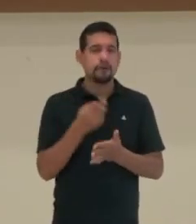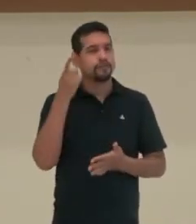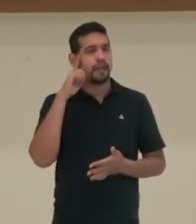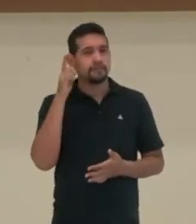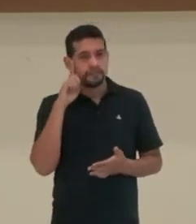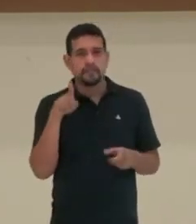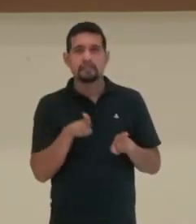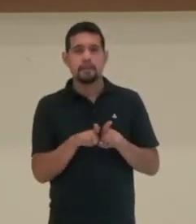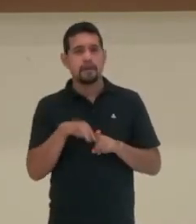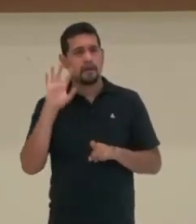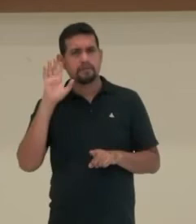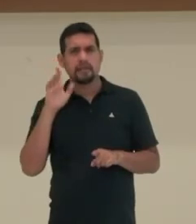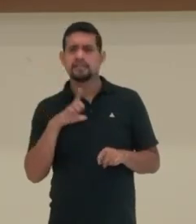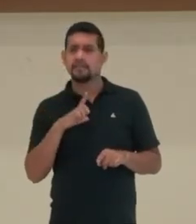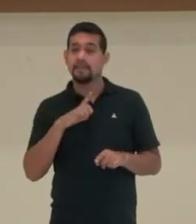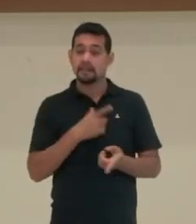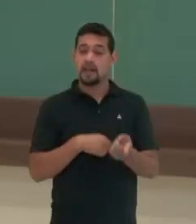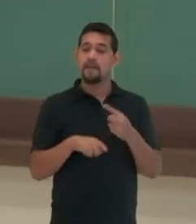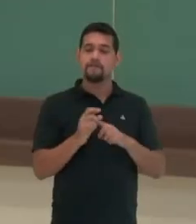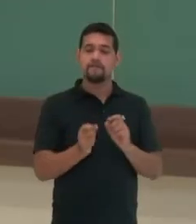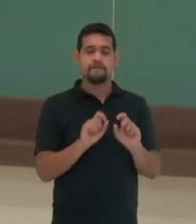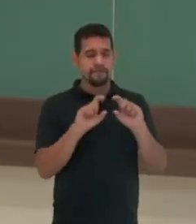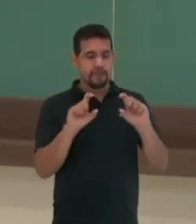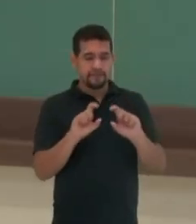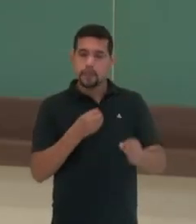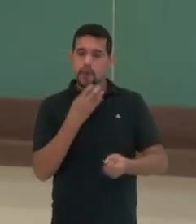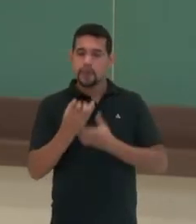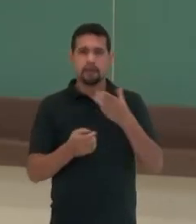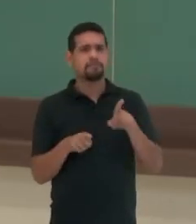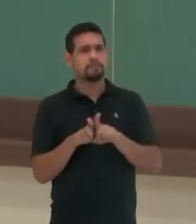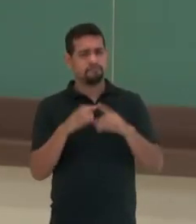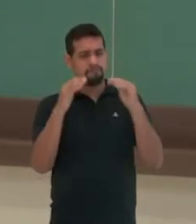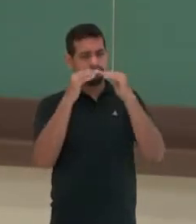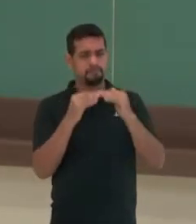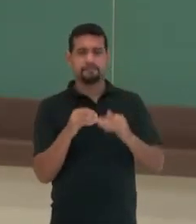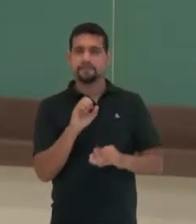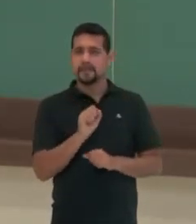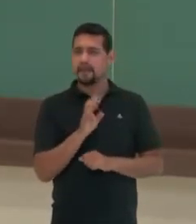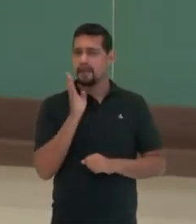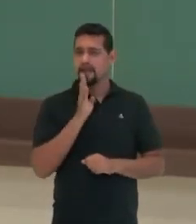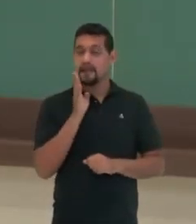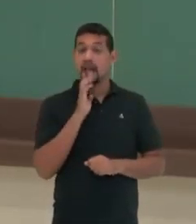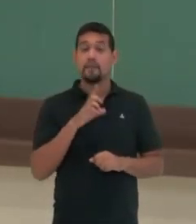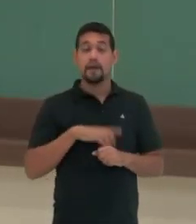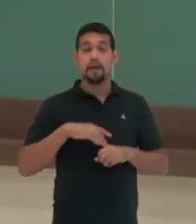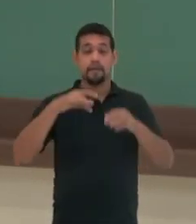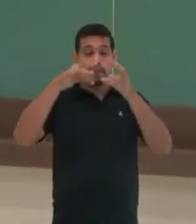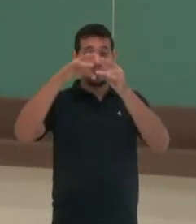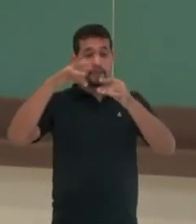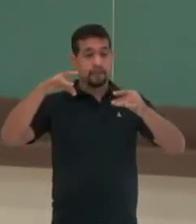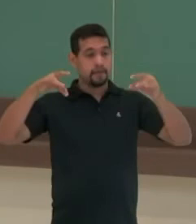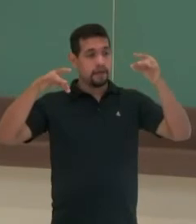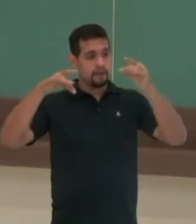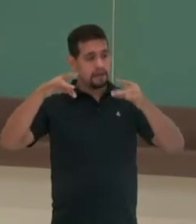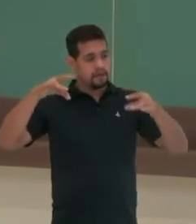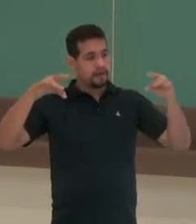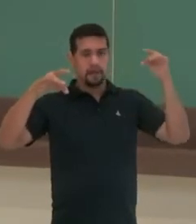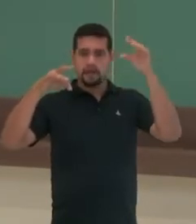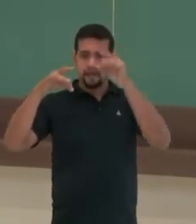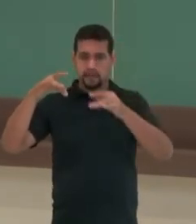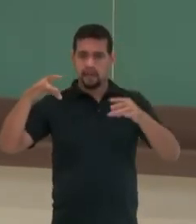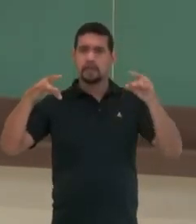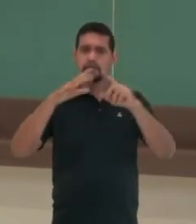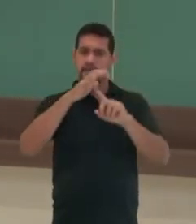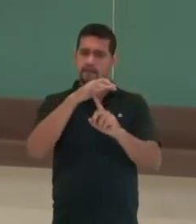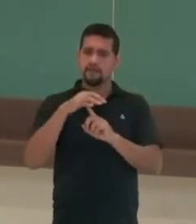dia a dia. E vai estar em versos, são rimados. Então, bem legal. São pendurados em corda, né? Nas feiras,